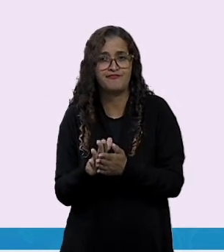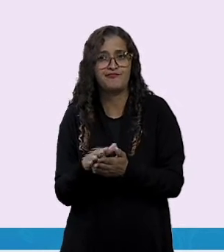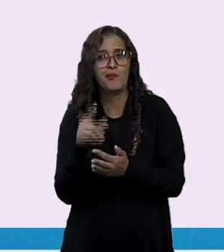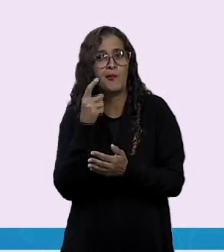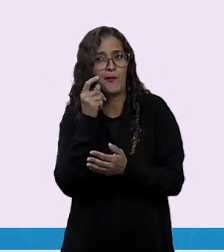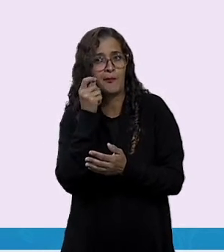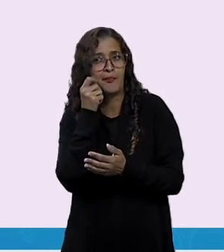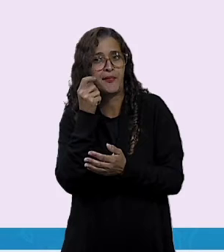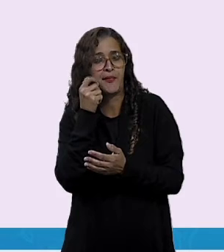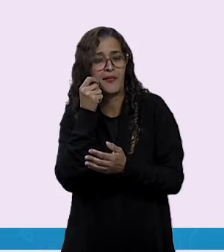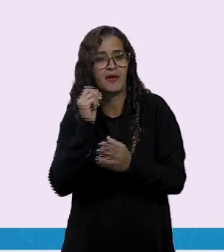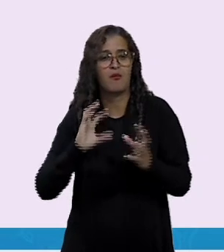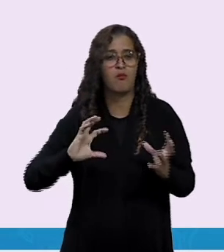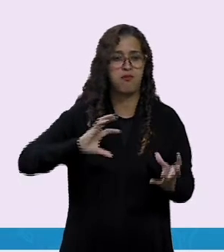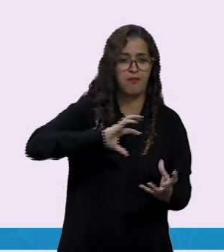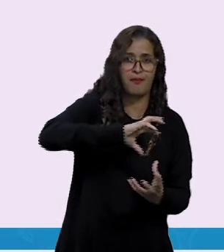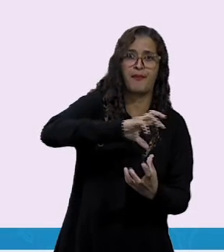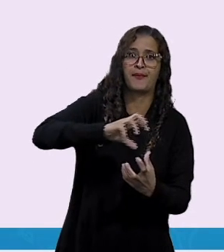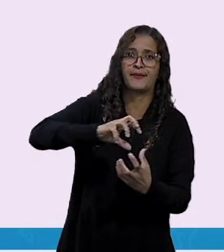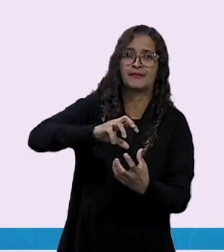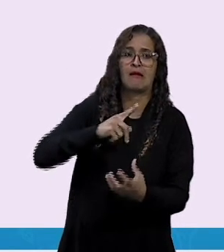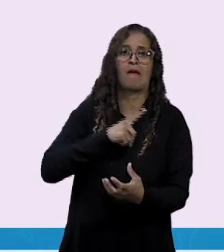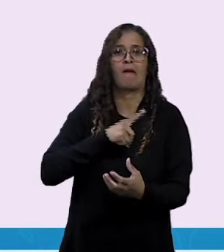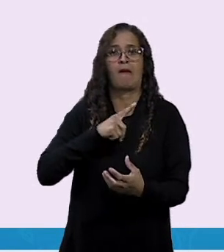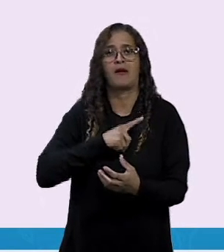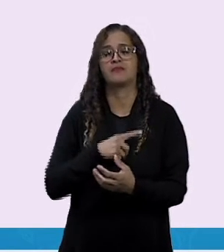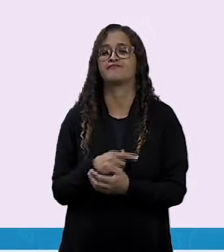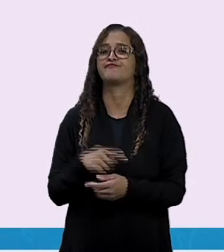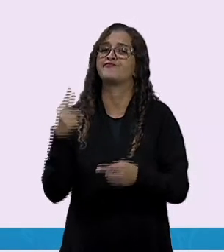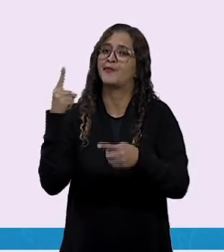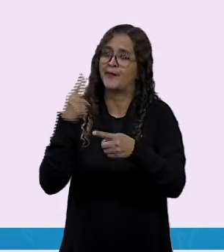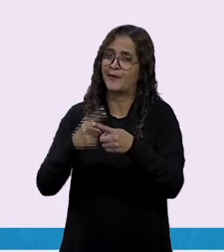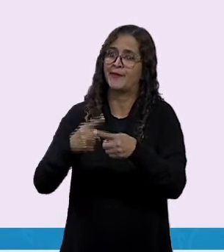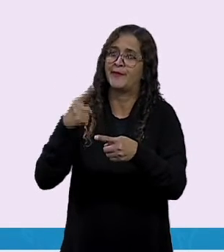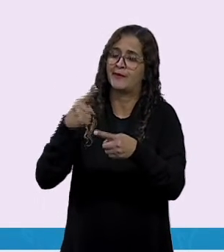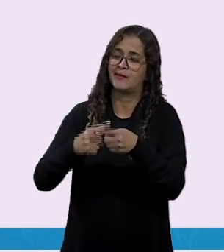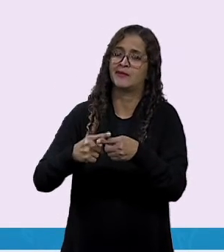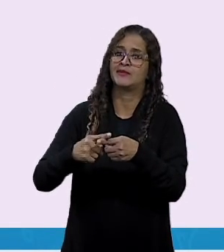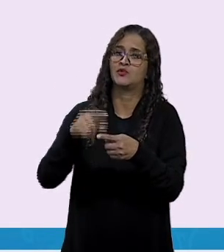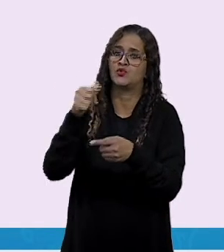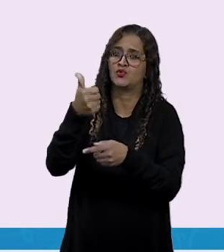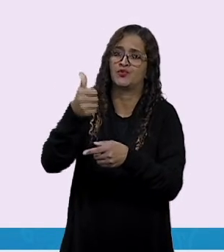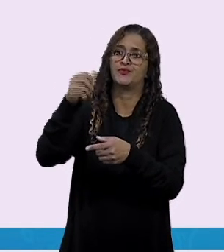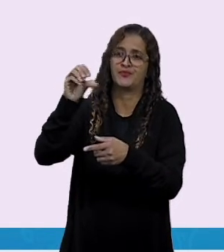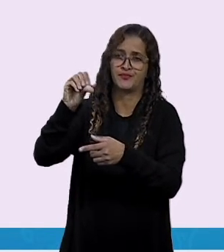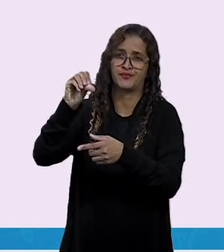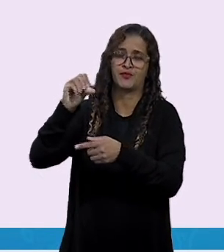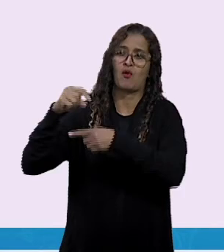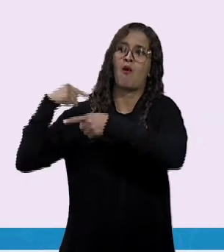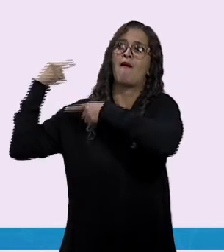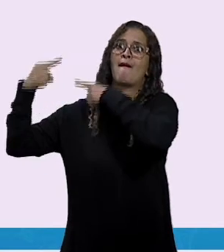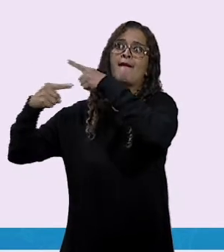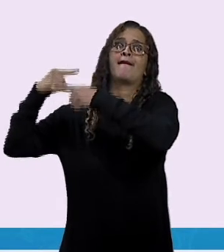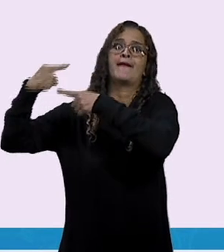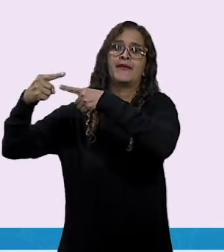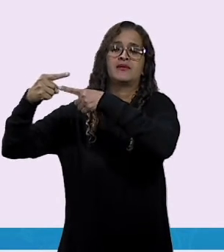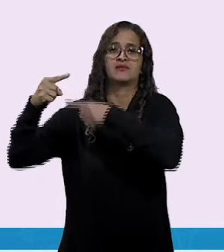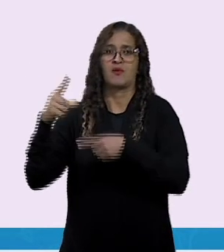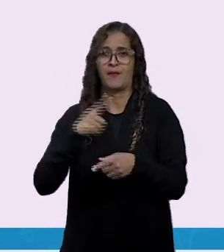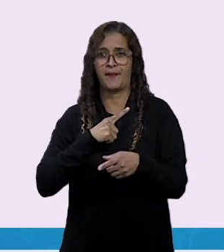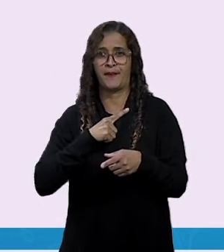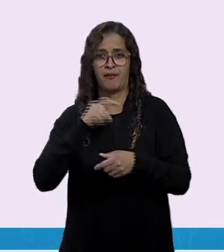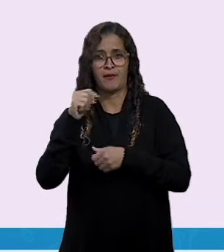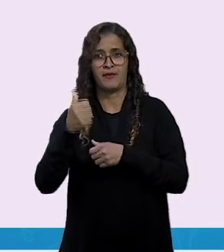no mundo. 19 dias só o tempo de gestação de um rato. É muito rápido, né? Ganha o